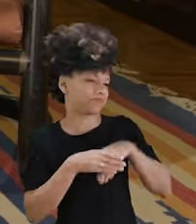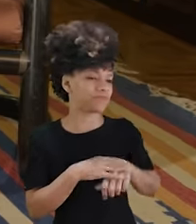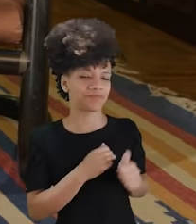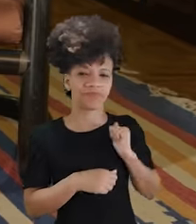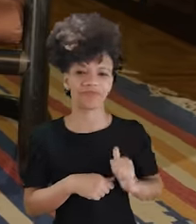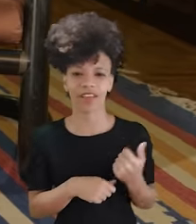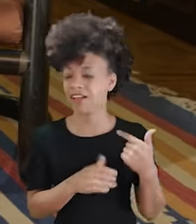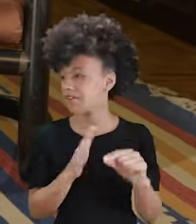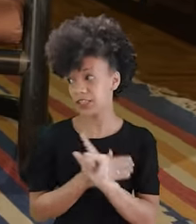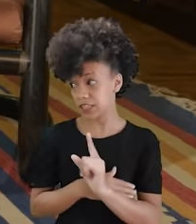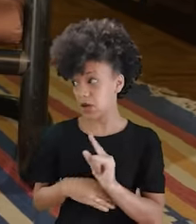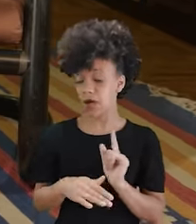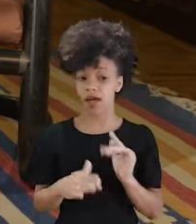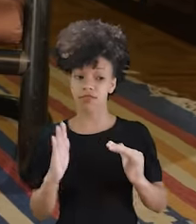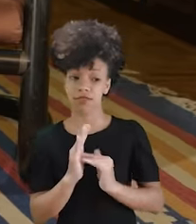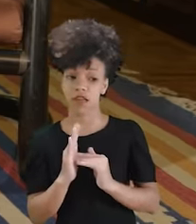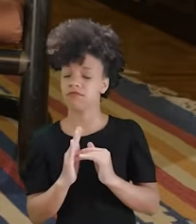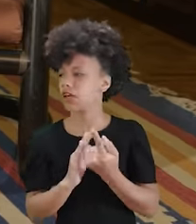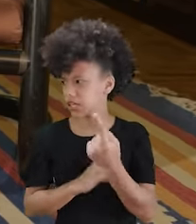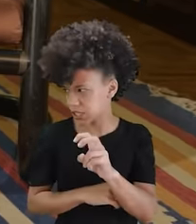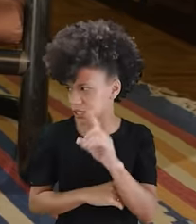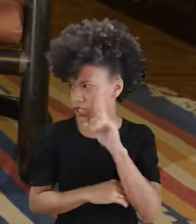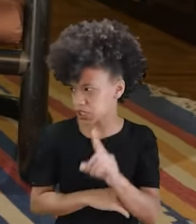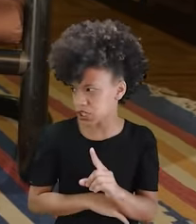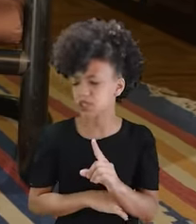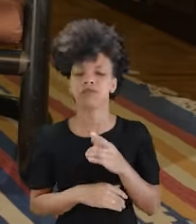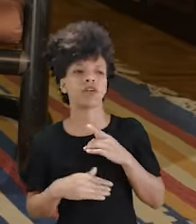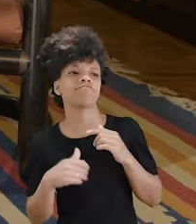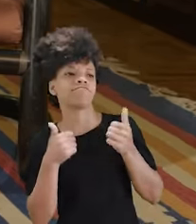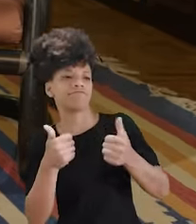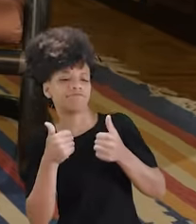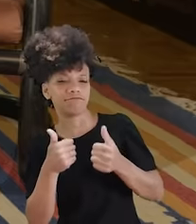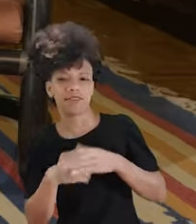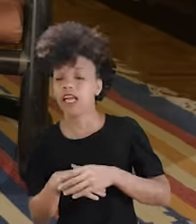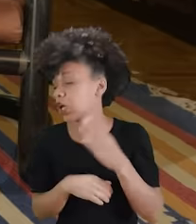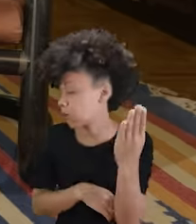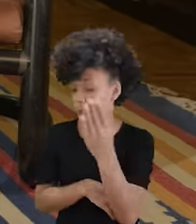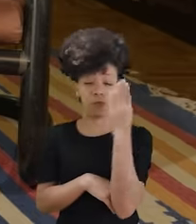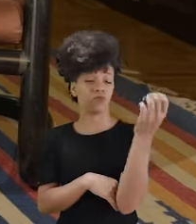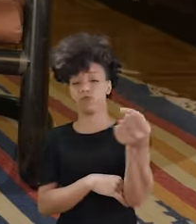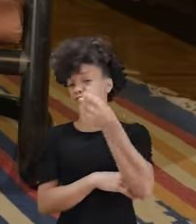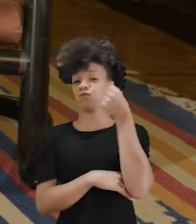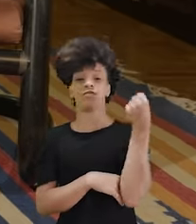você vai até o final do Cruzeiro você fazer a 15 dias curtia dia